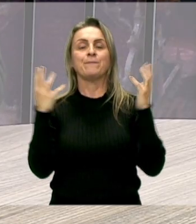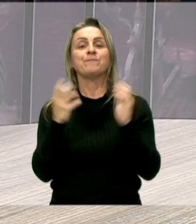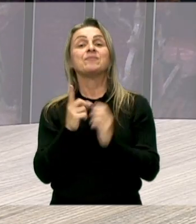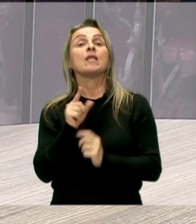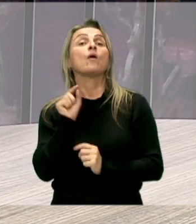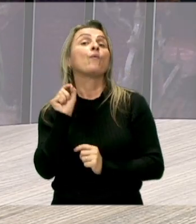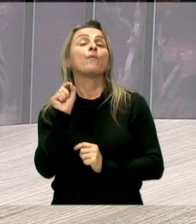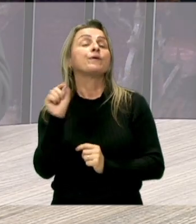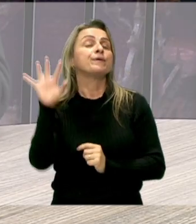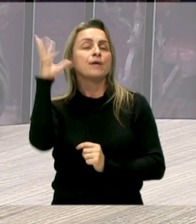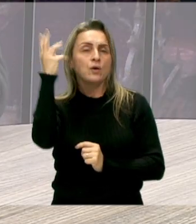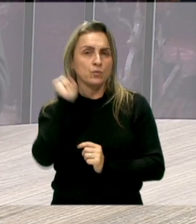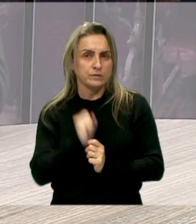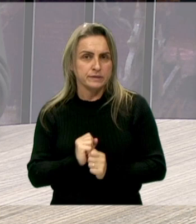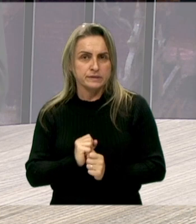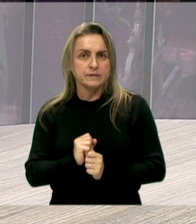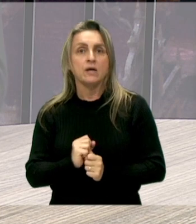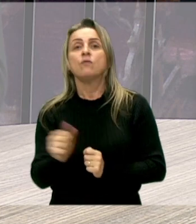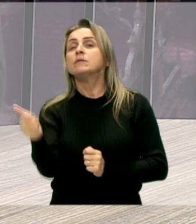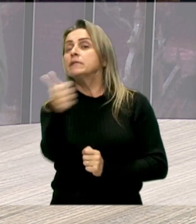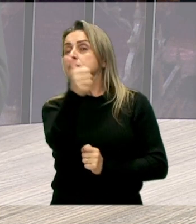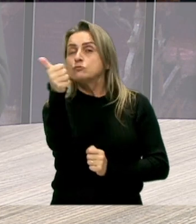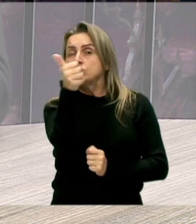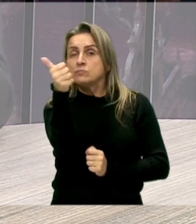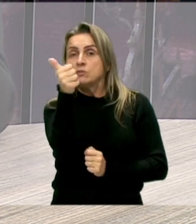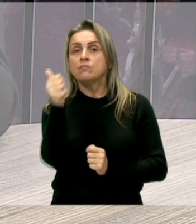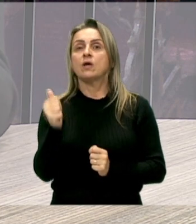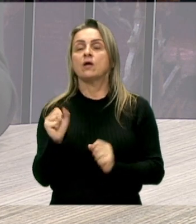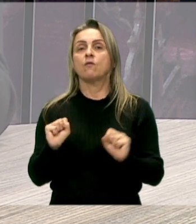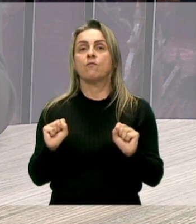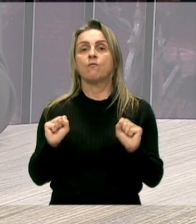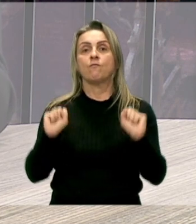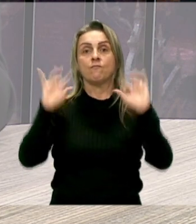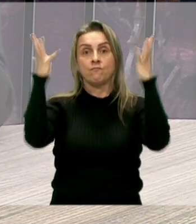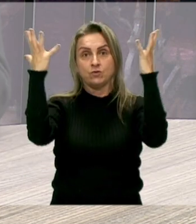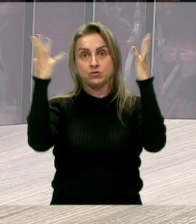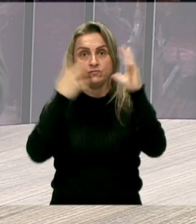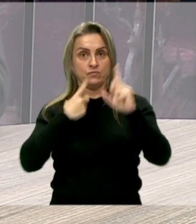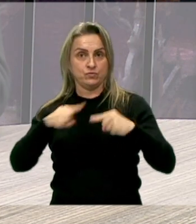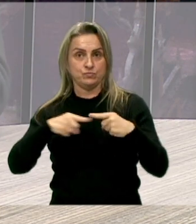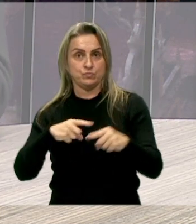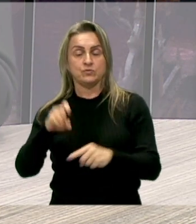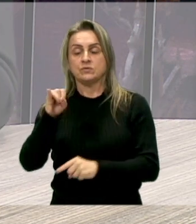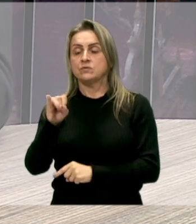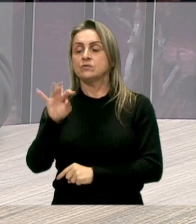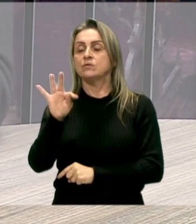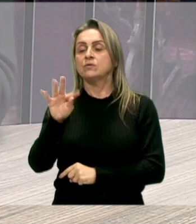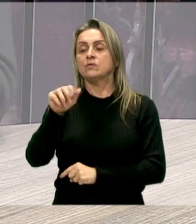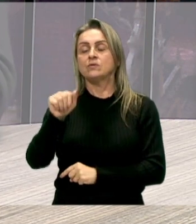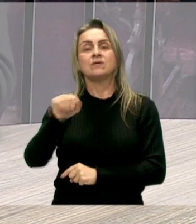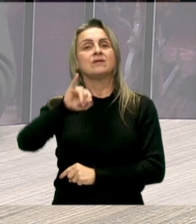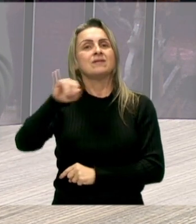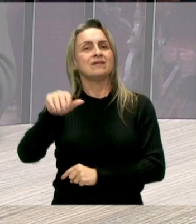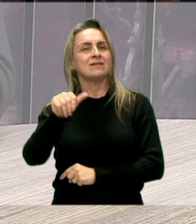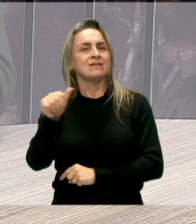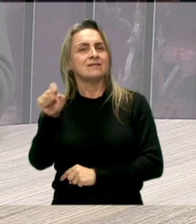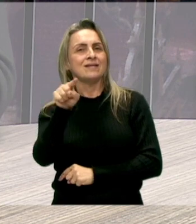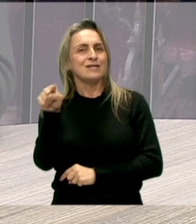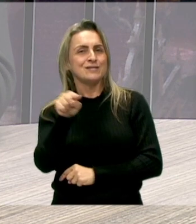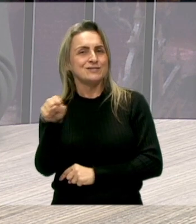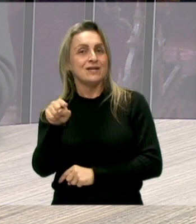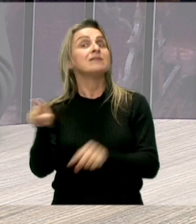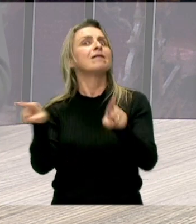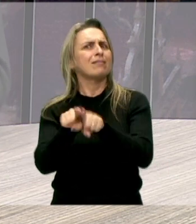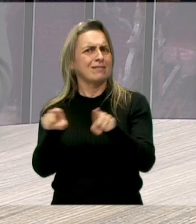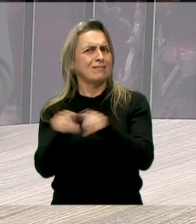O que aconteceu? Desde o primeiro festival, o Itajazz também ele é culpado desse festival. Por